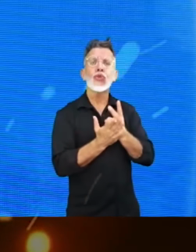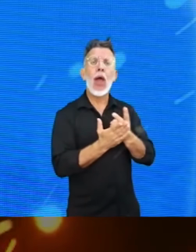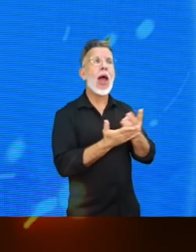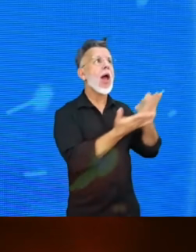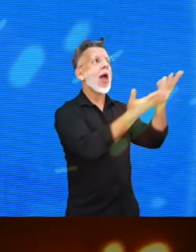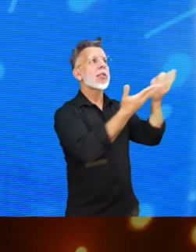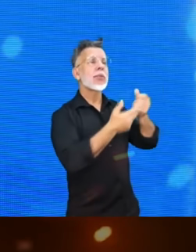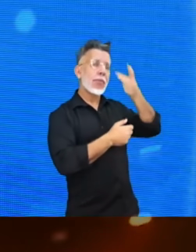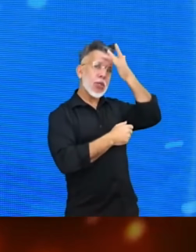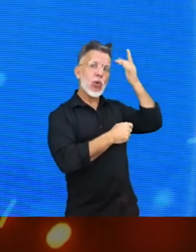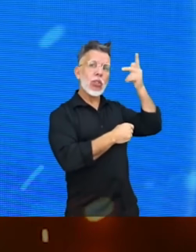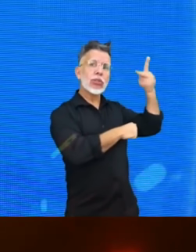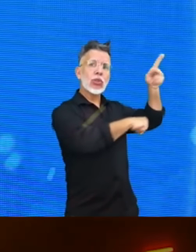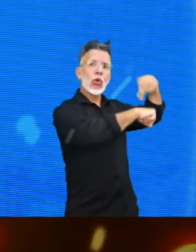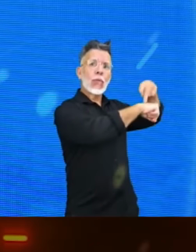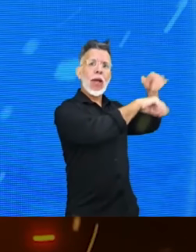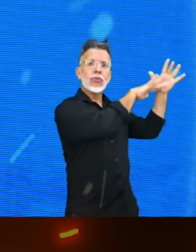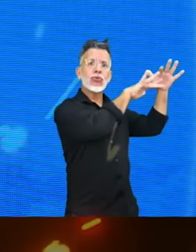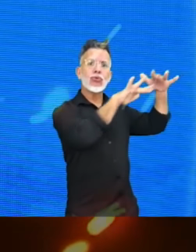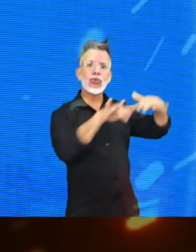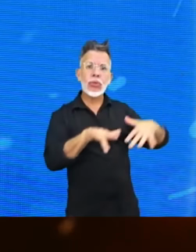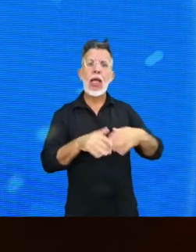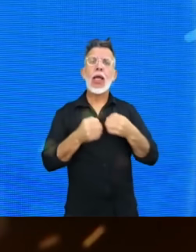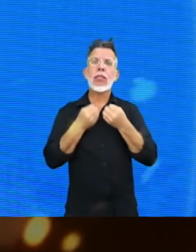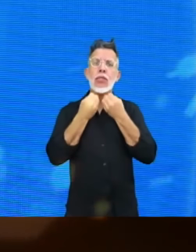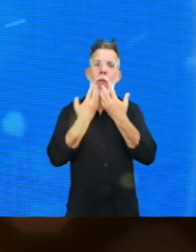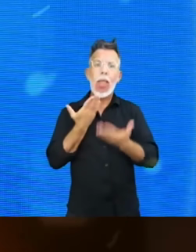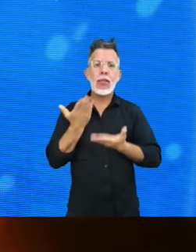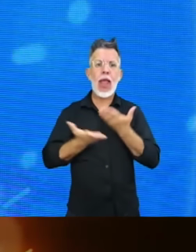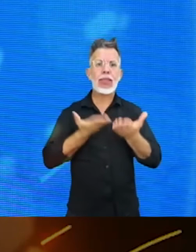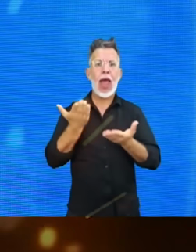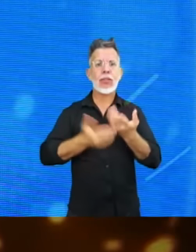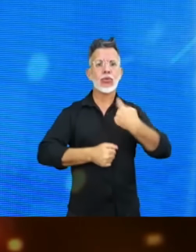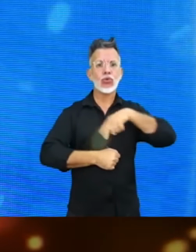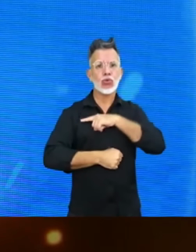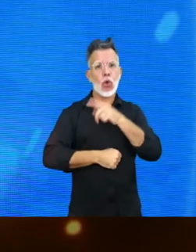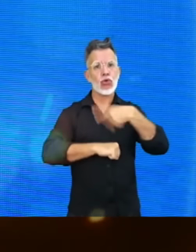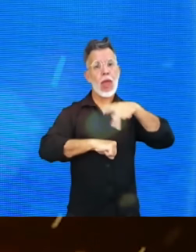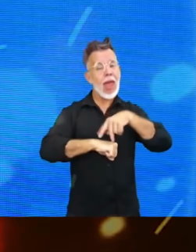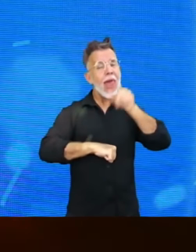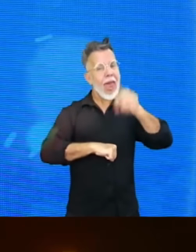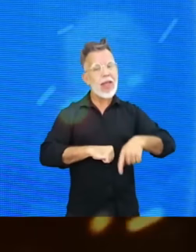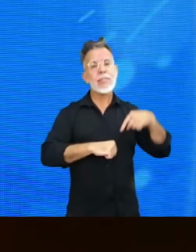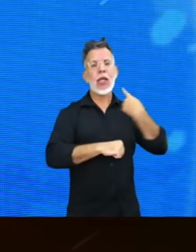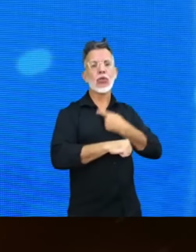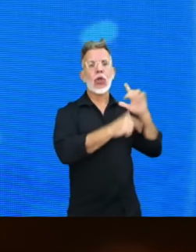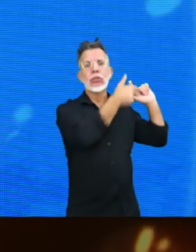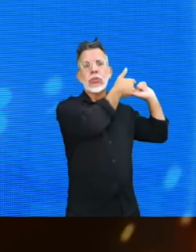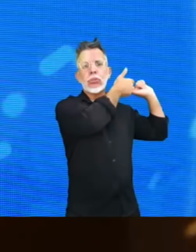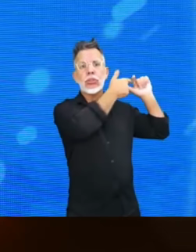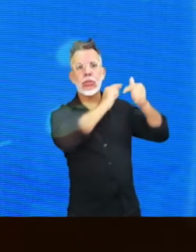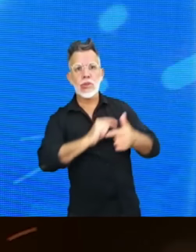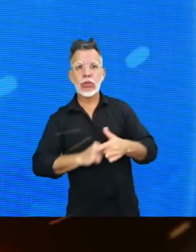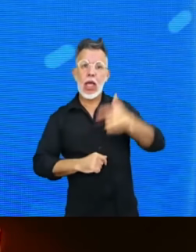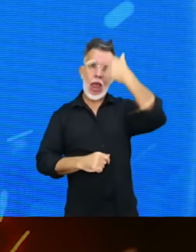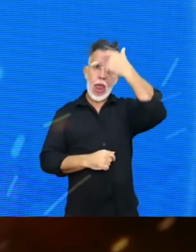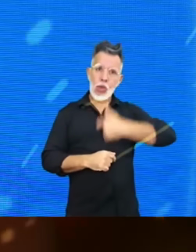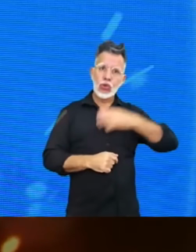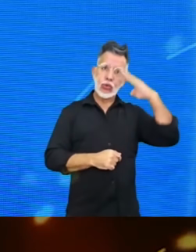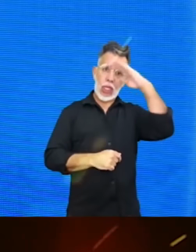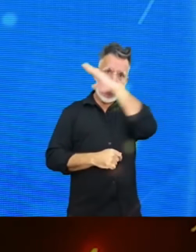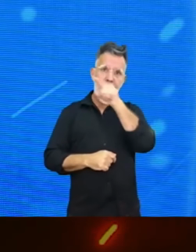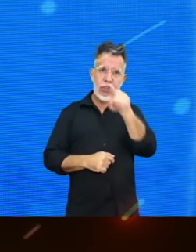sejam muito bem tratadas no nosso país essa é a nossa tradição eu sou da Atena você me conhece eu